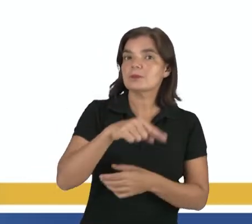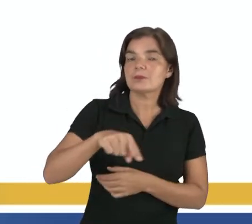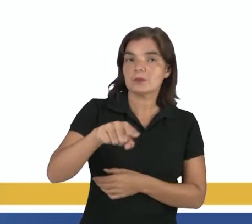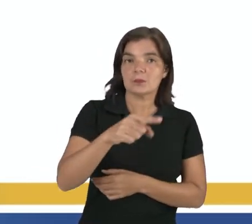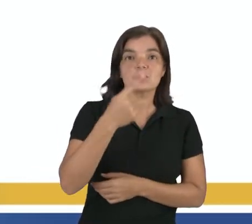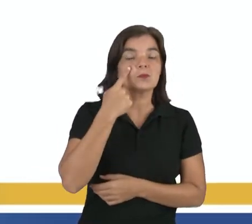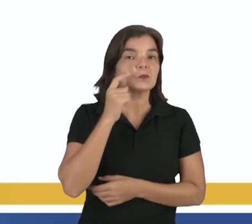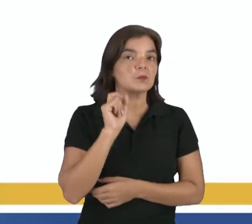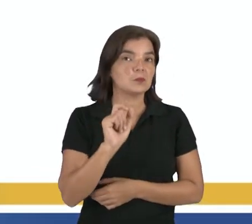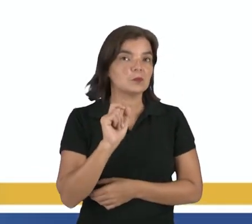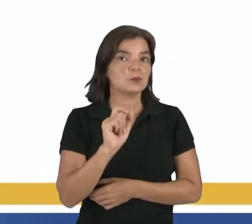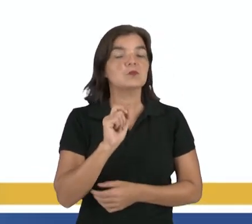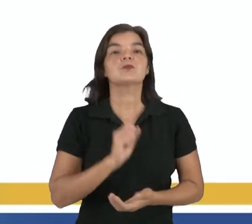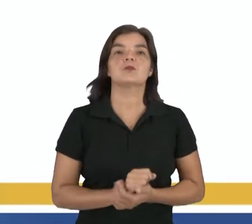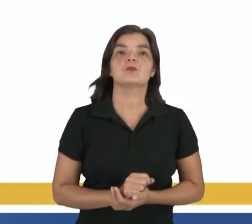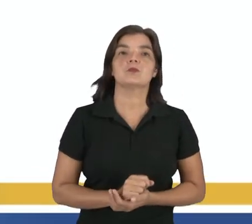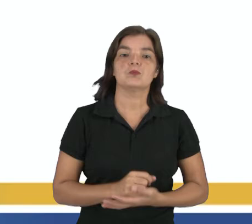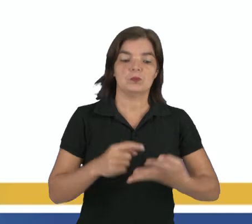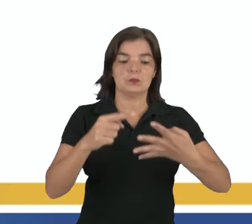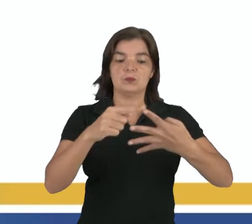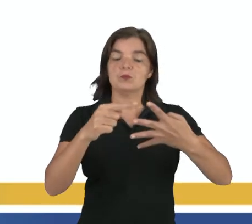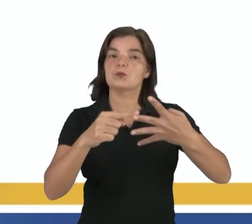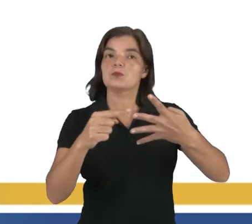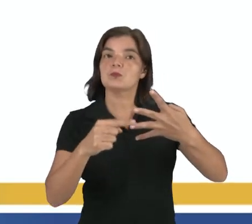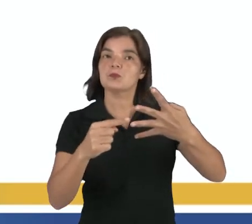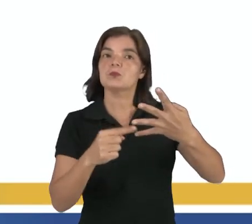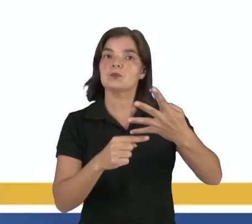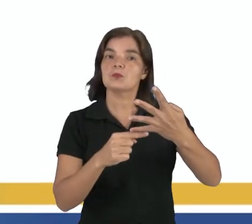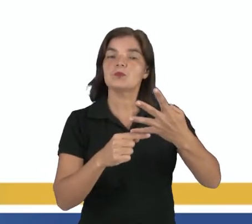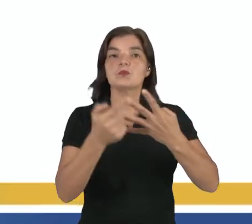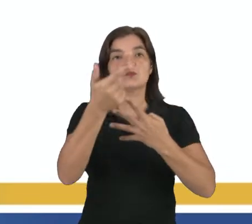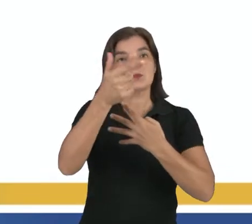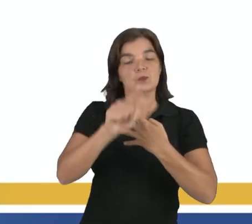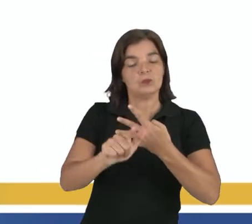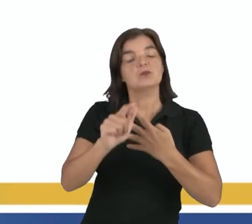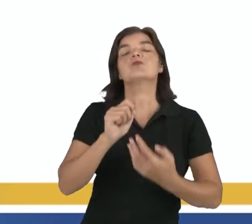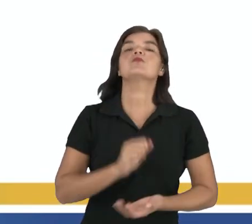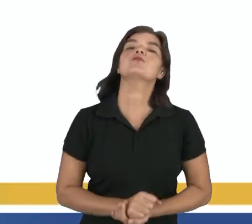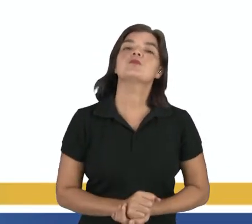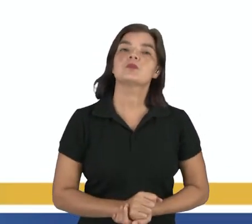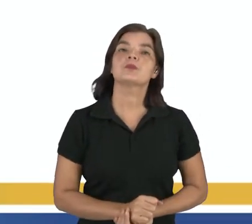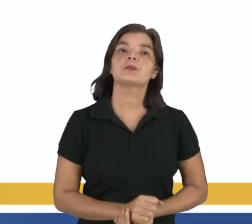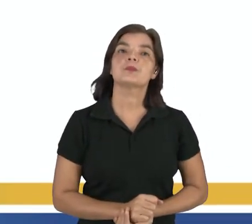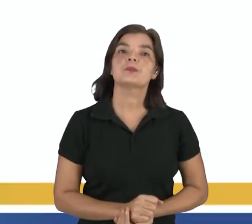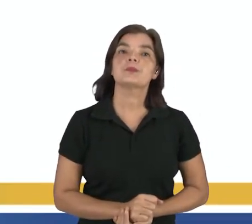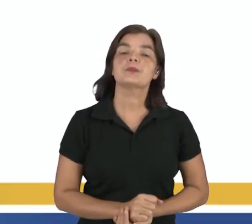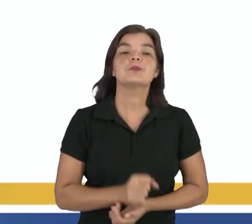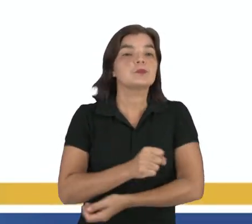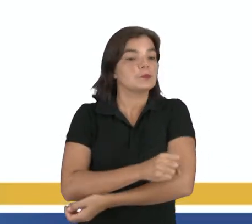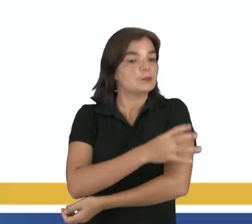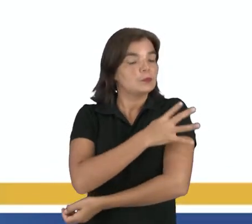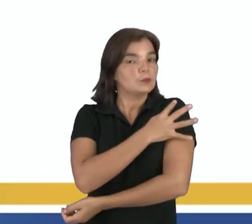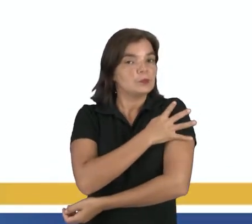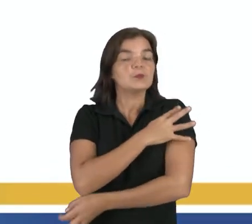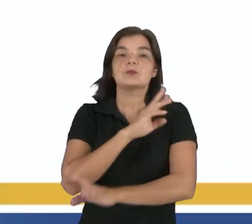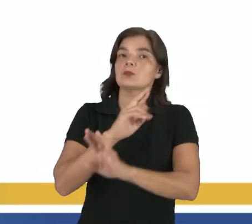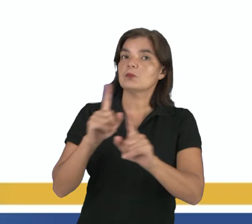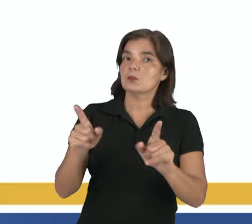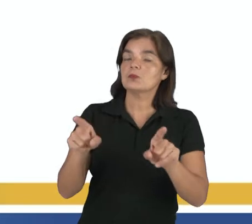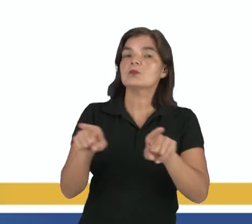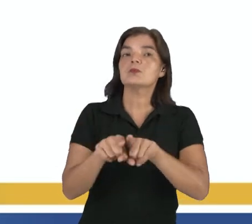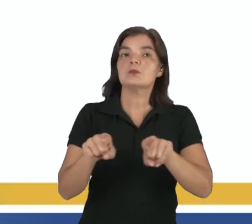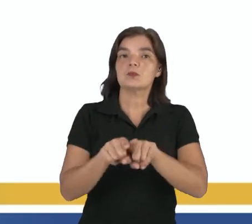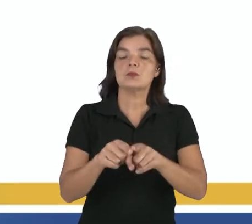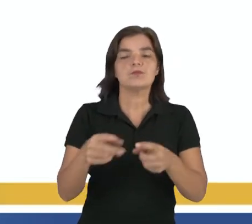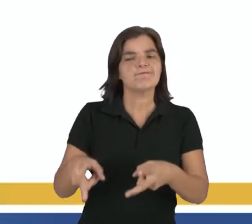vocês vão perceber que ele tem quatro categorias. Novamente, ele tem séries diferentes. E aí